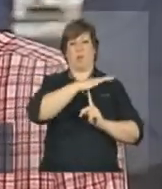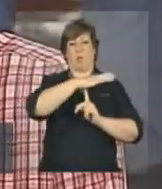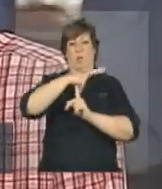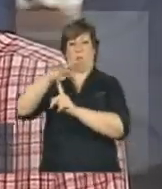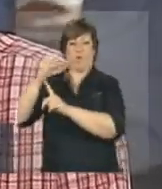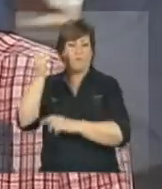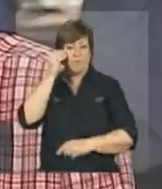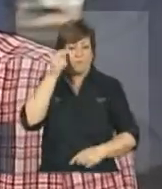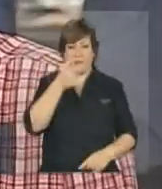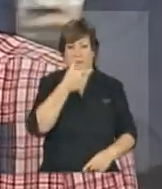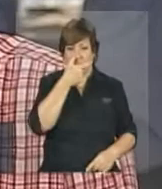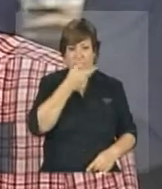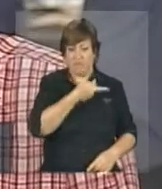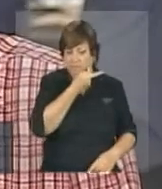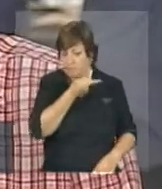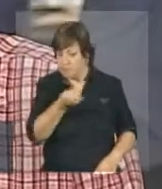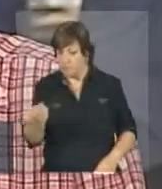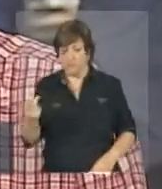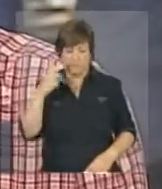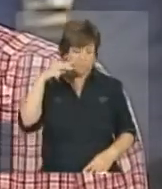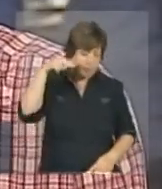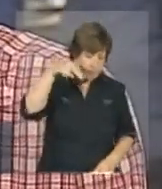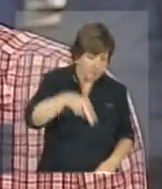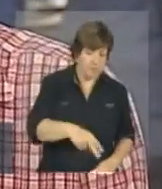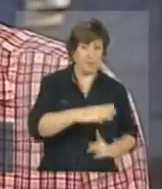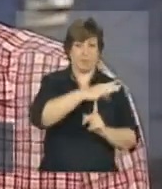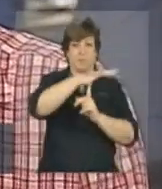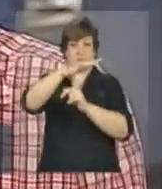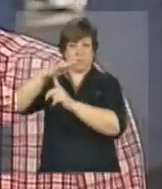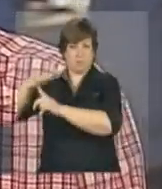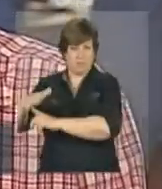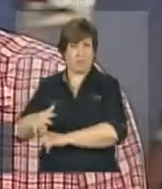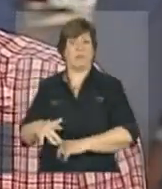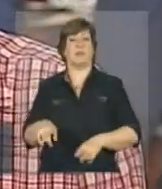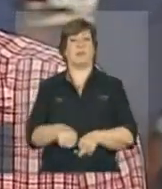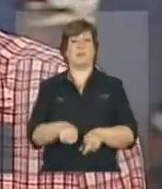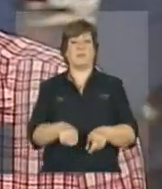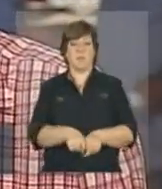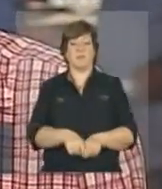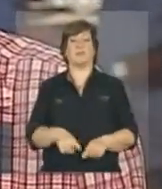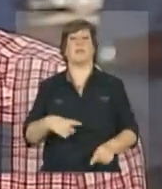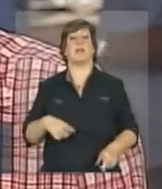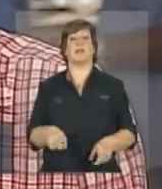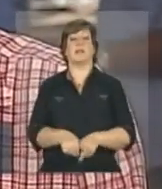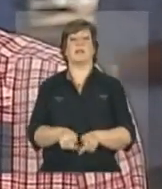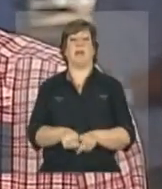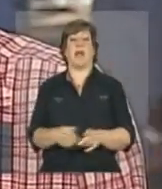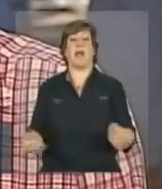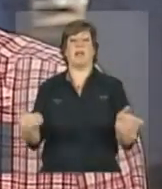está sendo construído, passando por Salgueiro e indo até a ponta